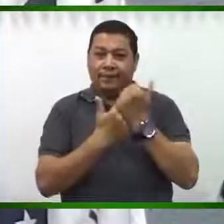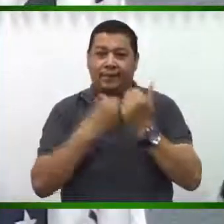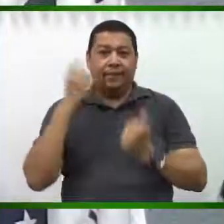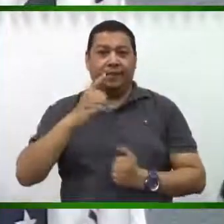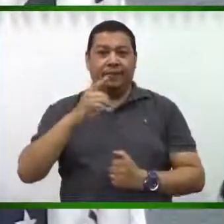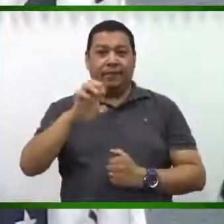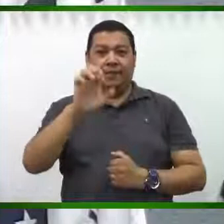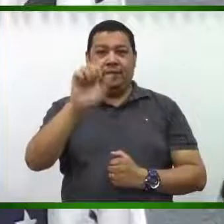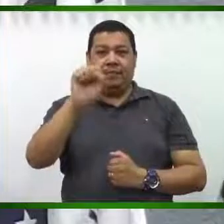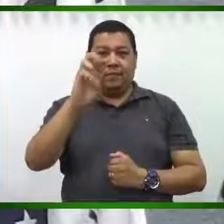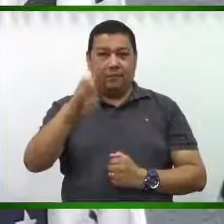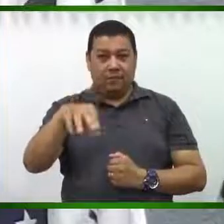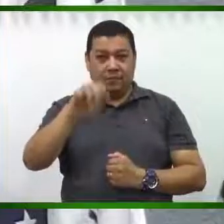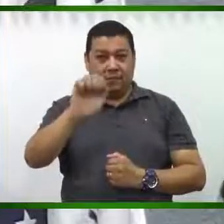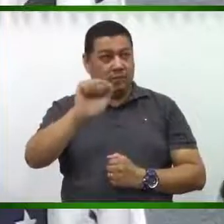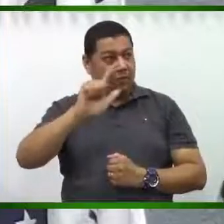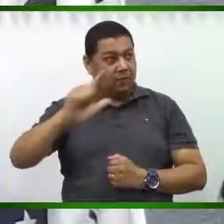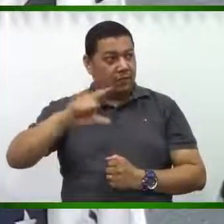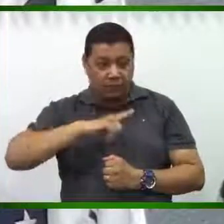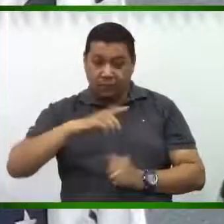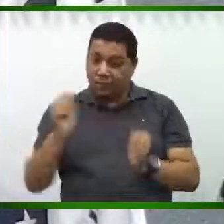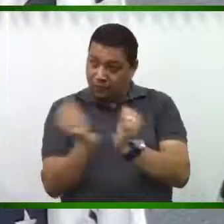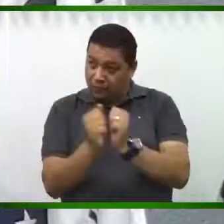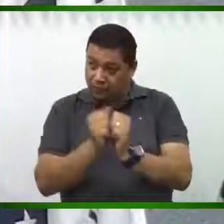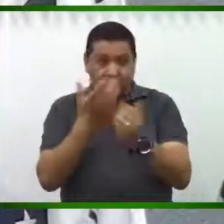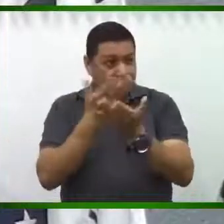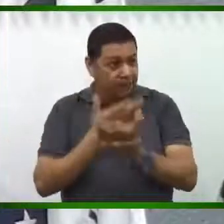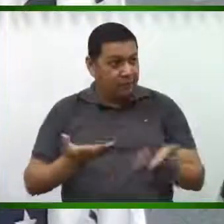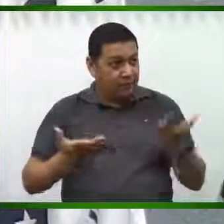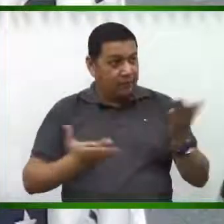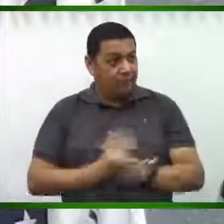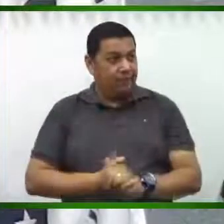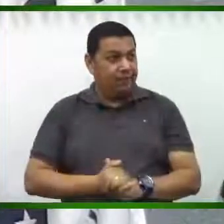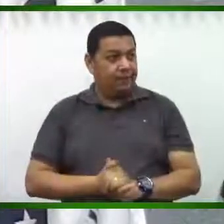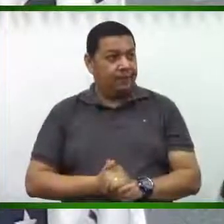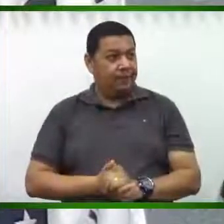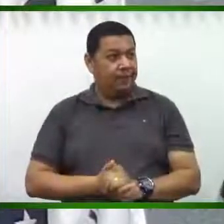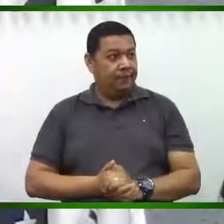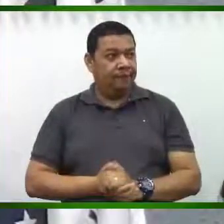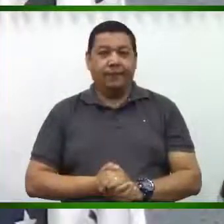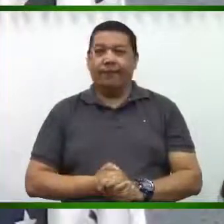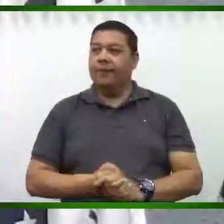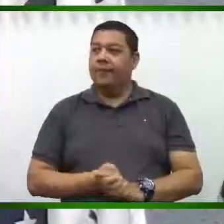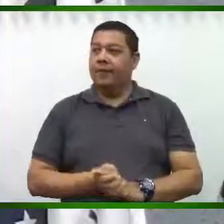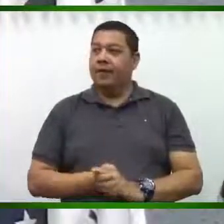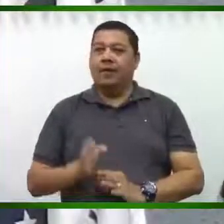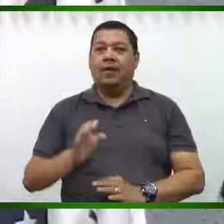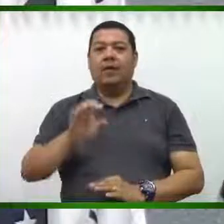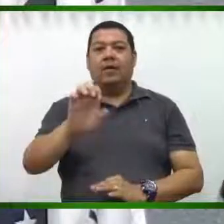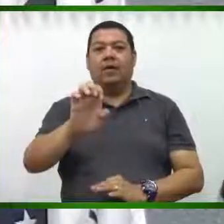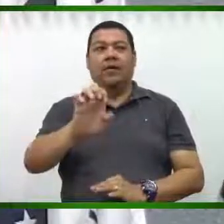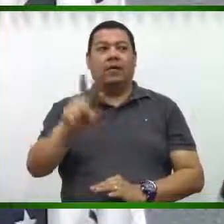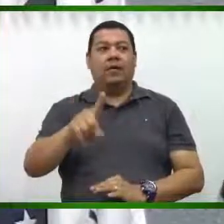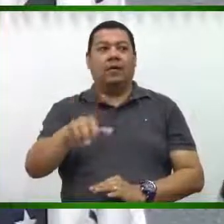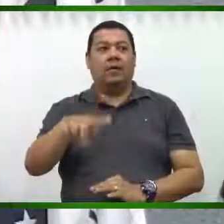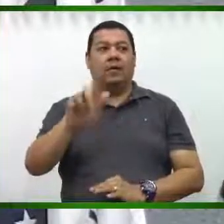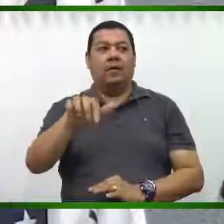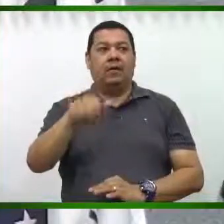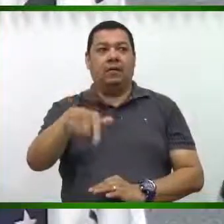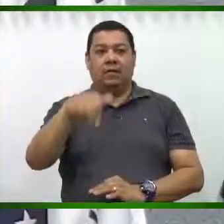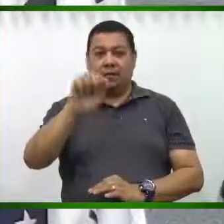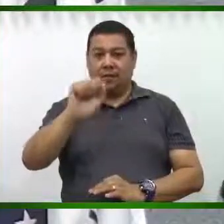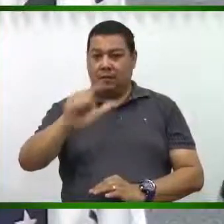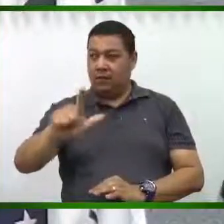Ismael Cristi Gilberto, está aí conosco fazendo presença também, o Ezequiel, irmão do